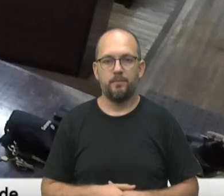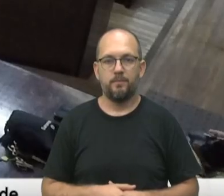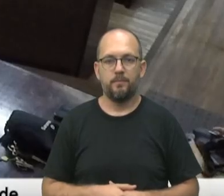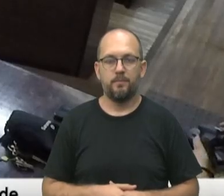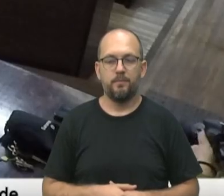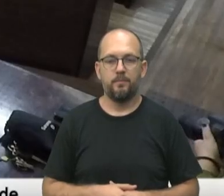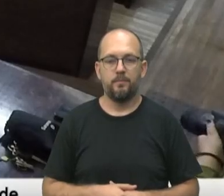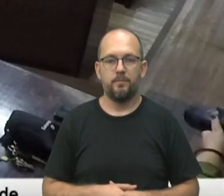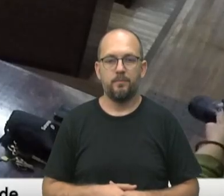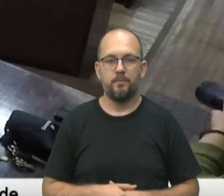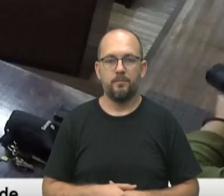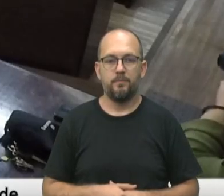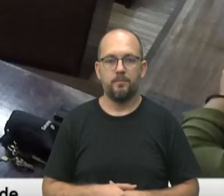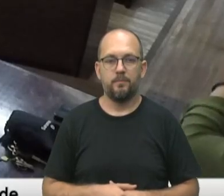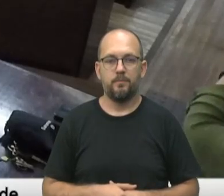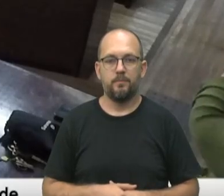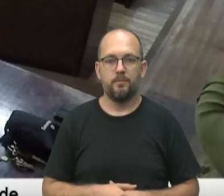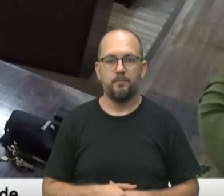Assim?